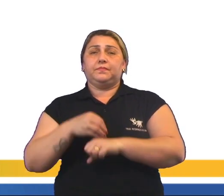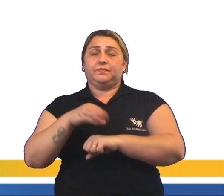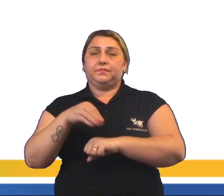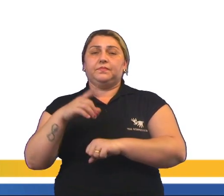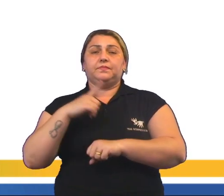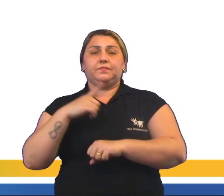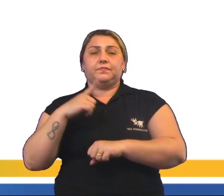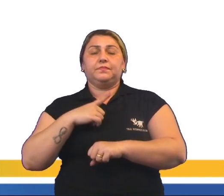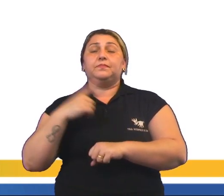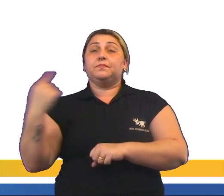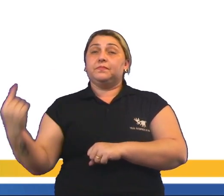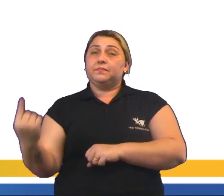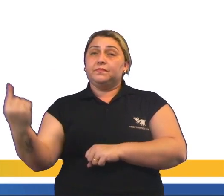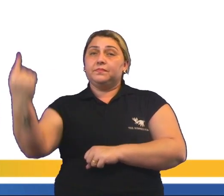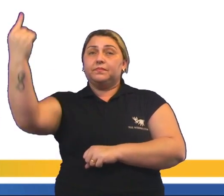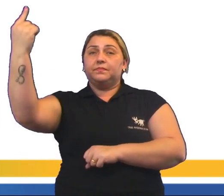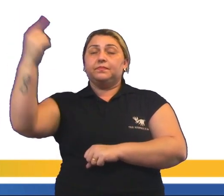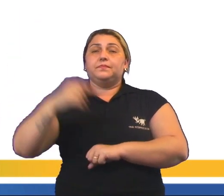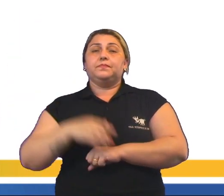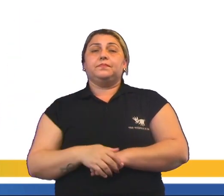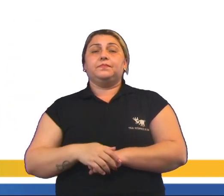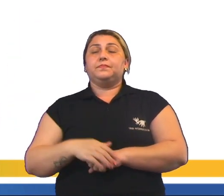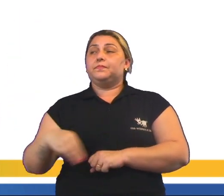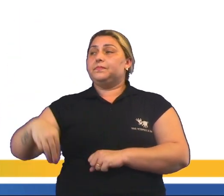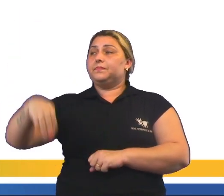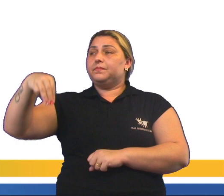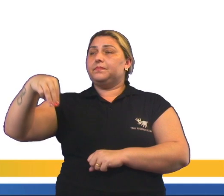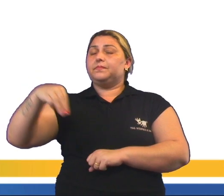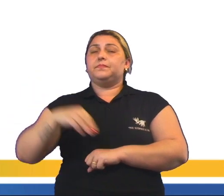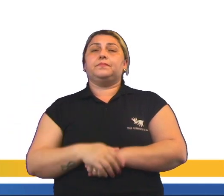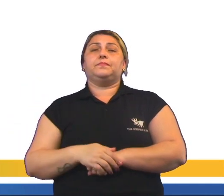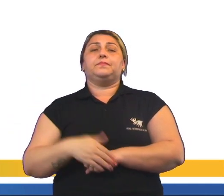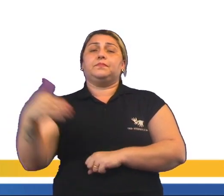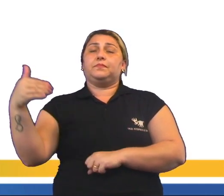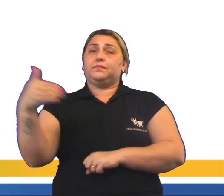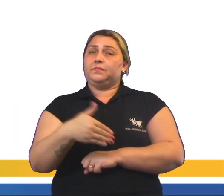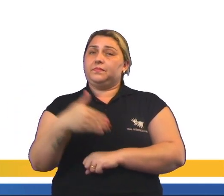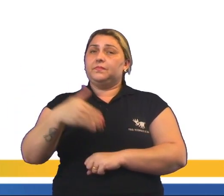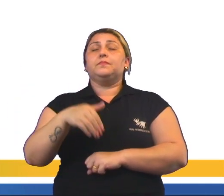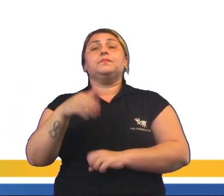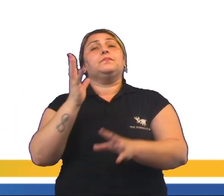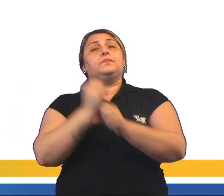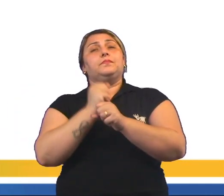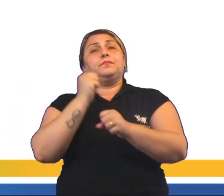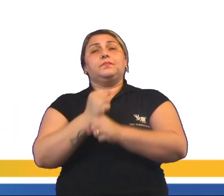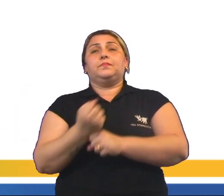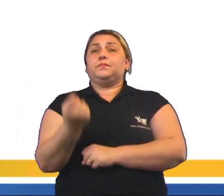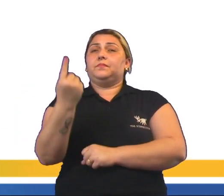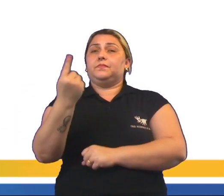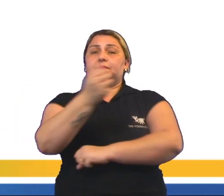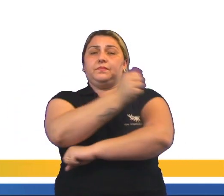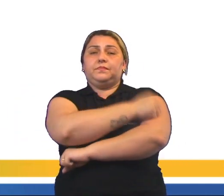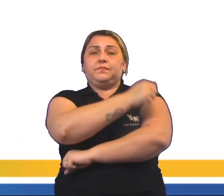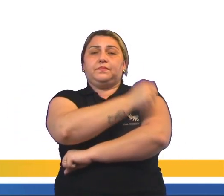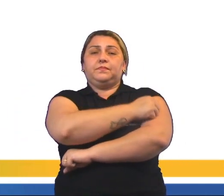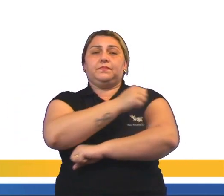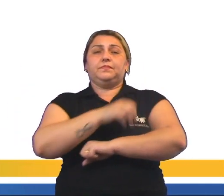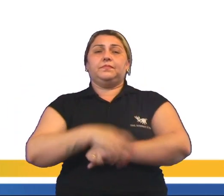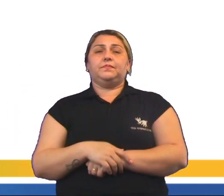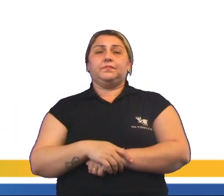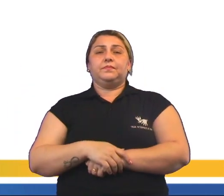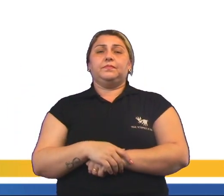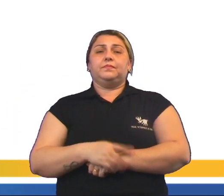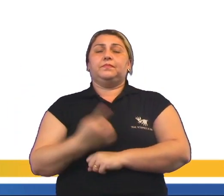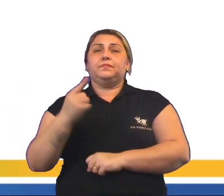distribuição, nós temos aí a altura, tá? Em metros. Na frequência absoluta, aí nós temos um aluno. Esse aluno está